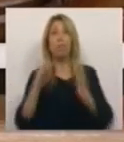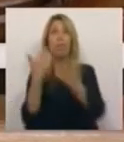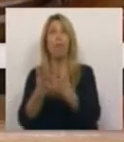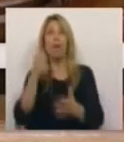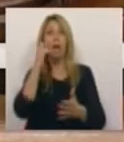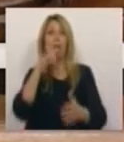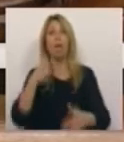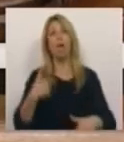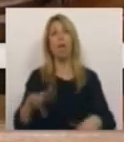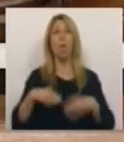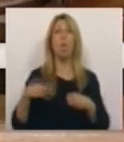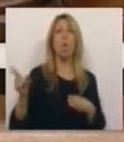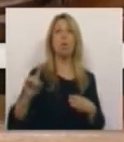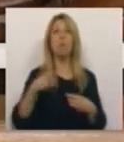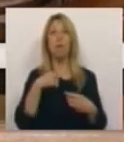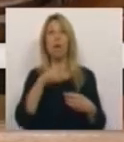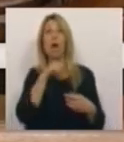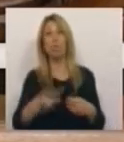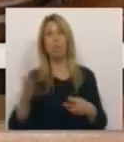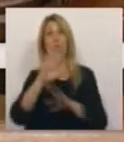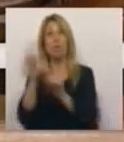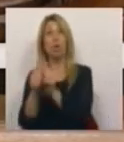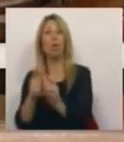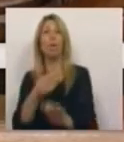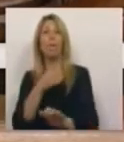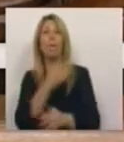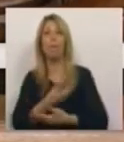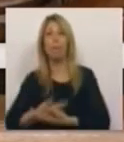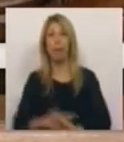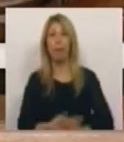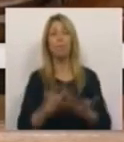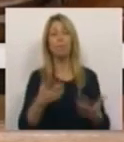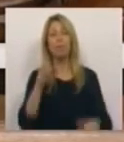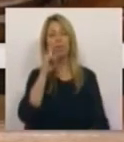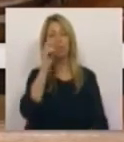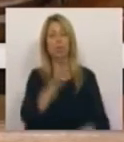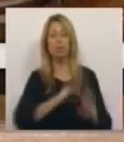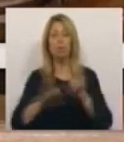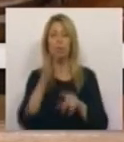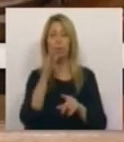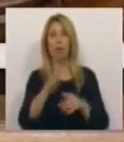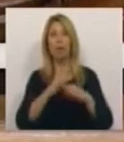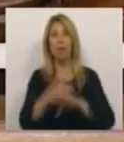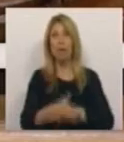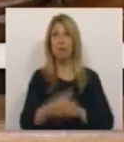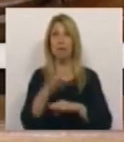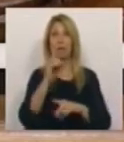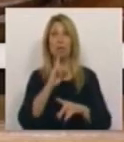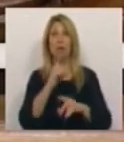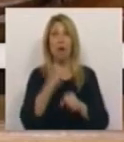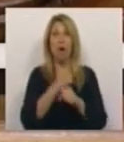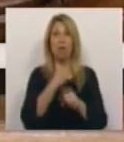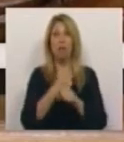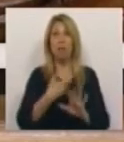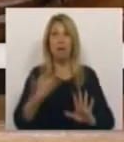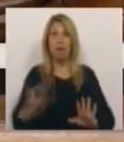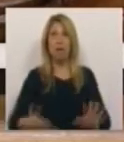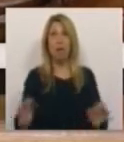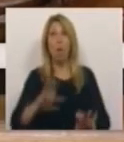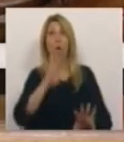Senhor Presidente, senhores deputados, o direito das mulheres ao trabalho com direitos e o direito a ser mãe sem quaisquer